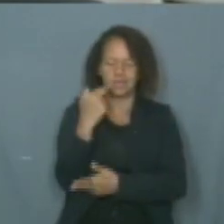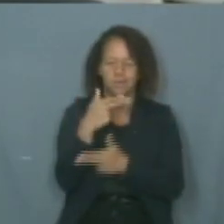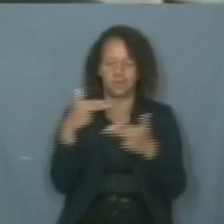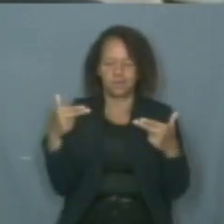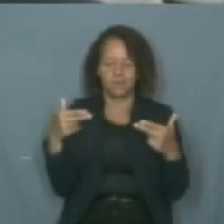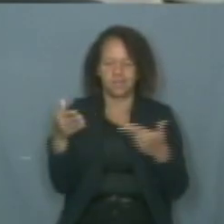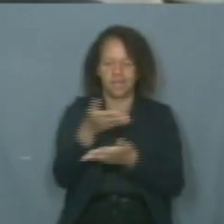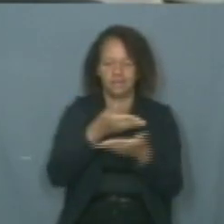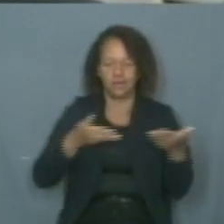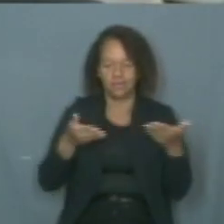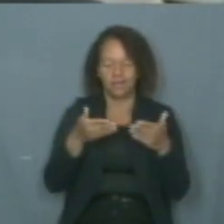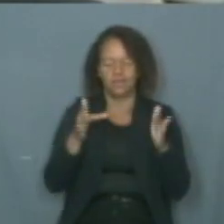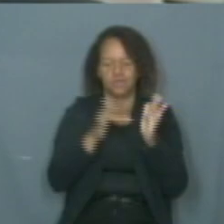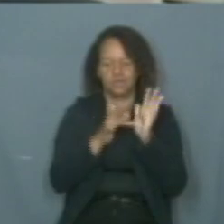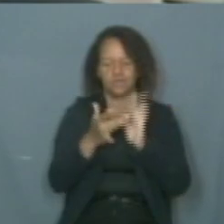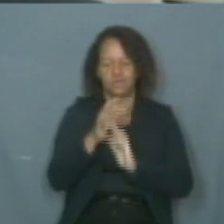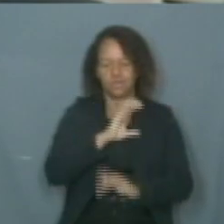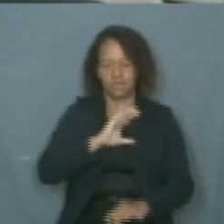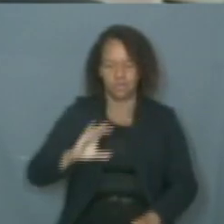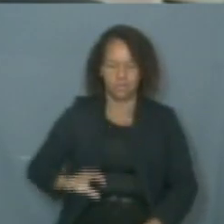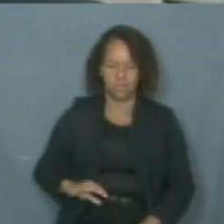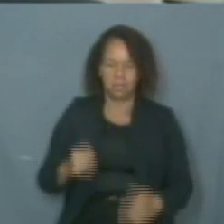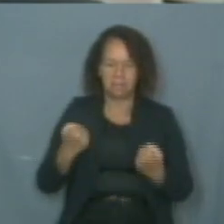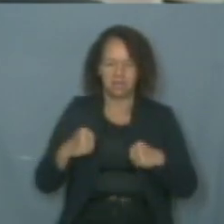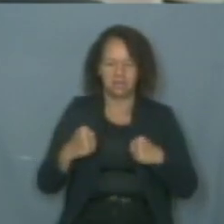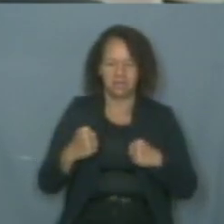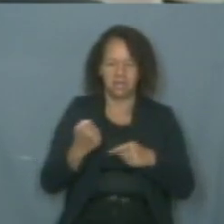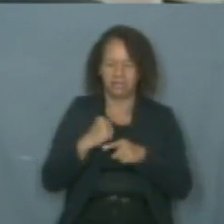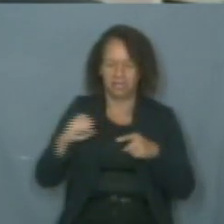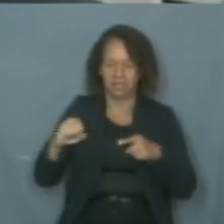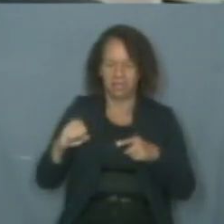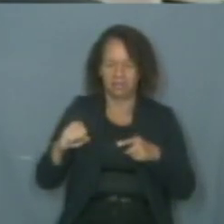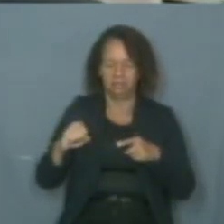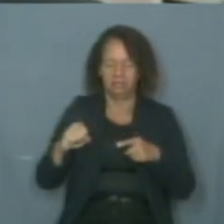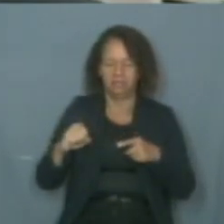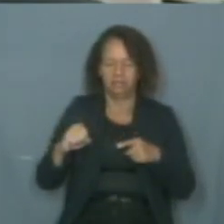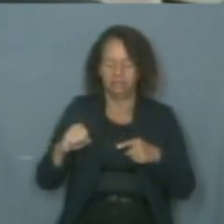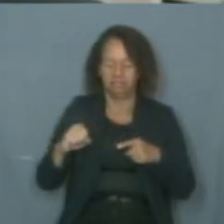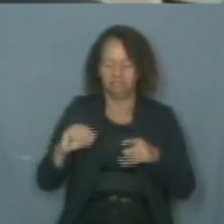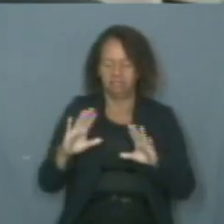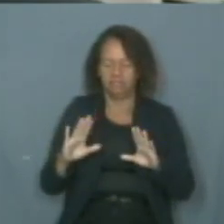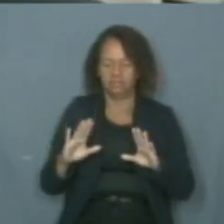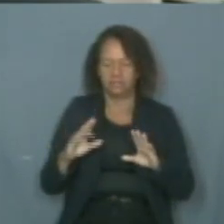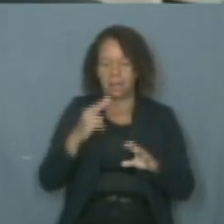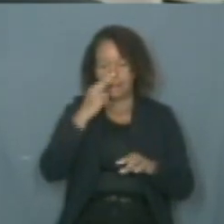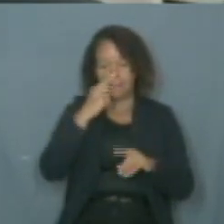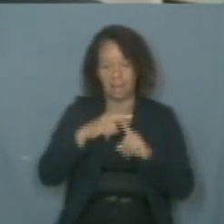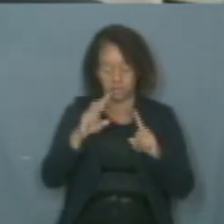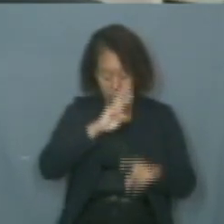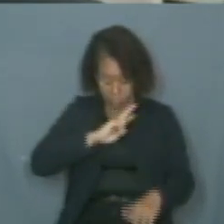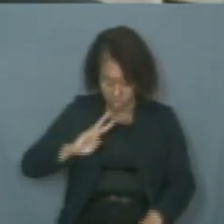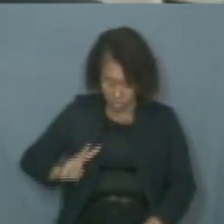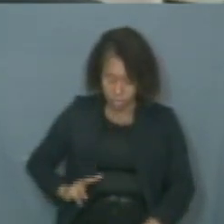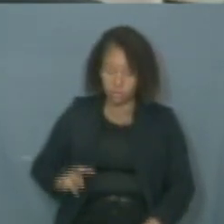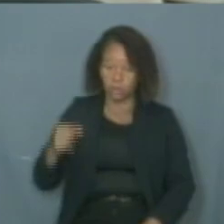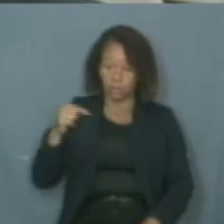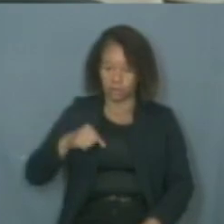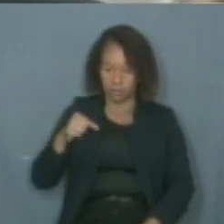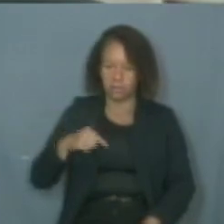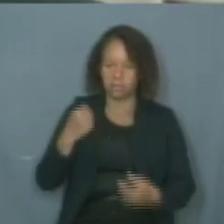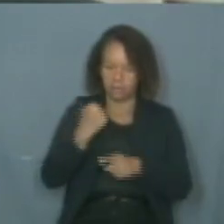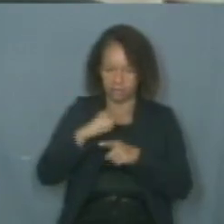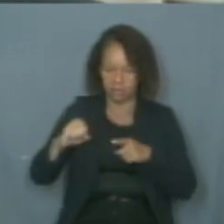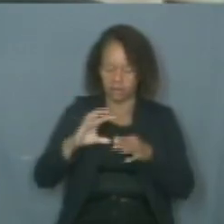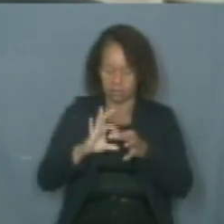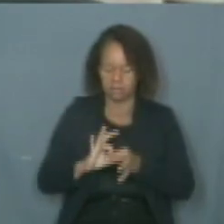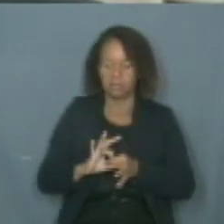não é envolvendo Jesus Cristo. E eu preciso defender Jesus Cristo aqui por ser cristão. Mas como vereador, a gente precisa defender